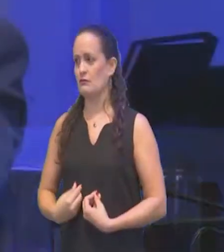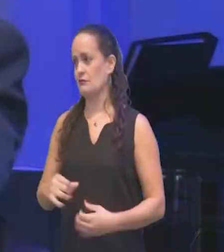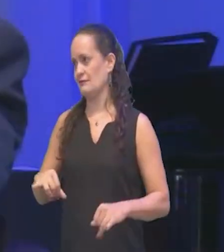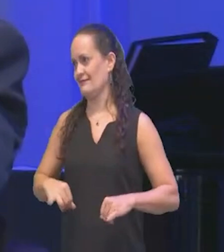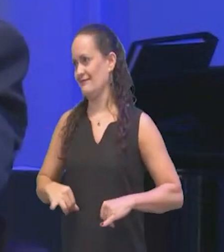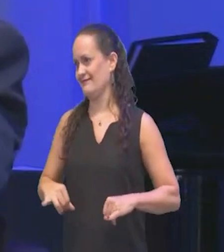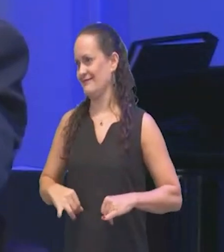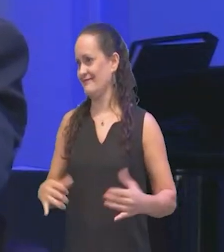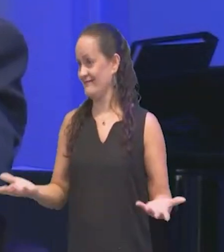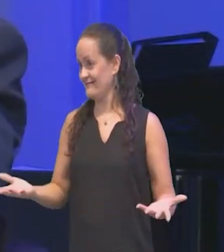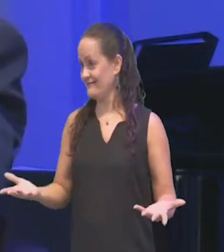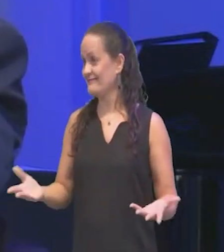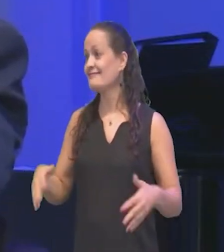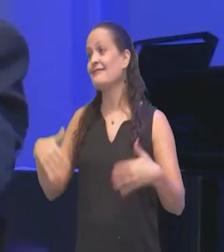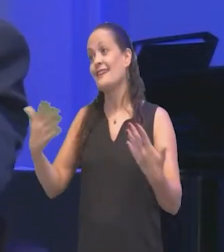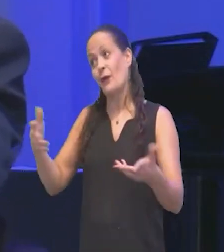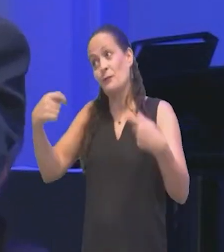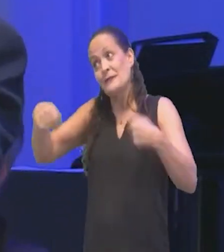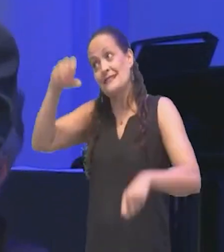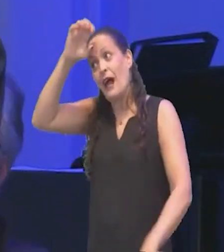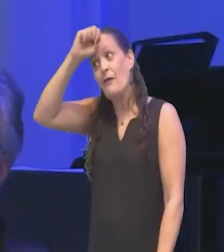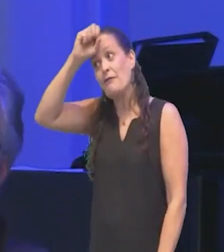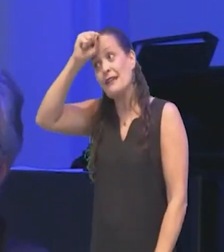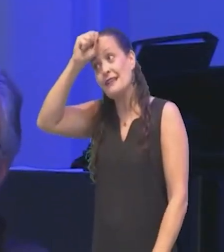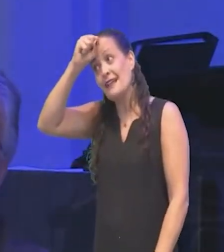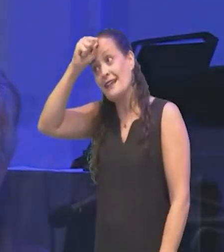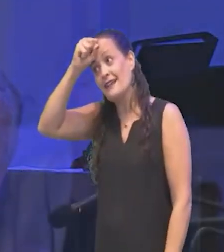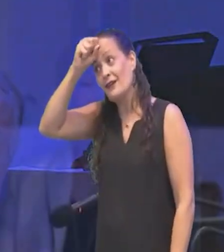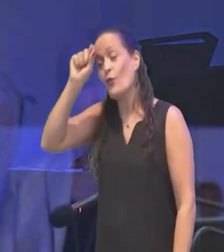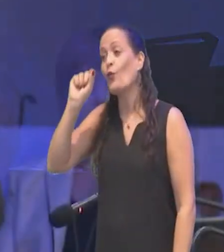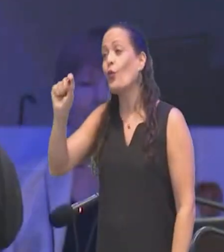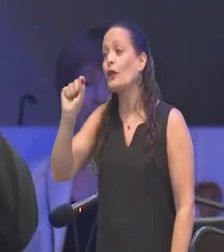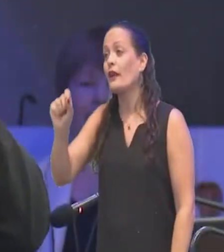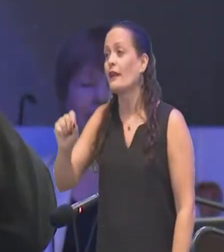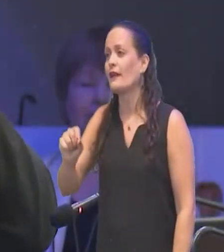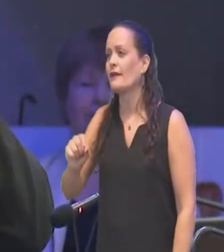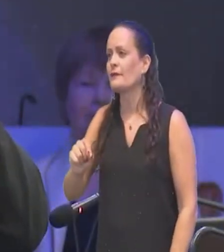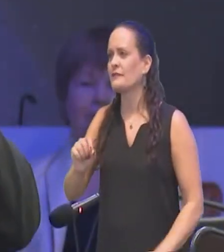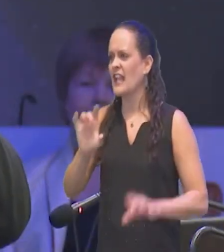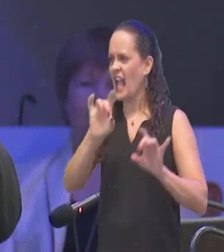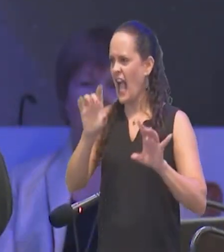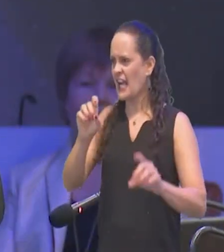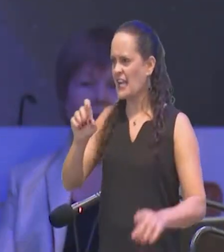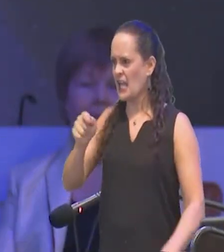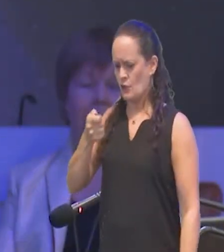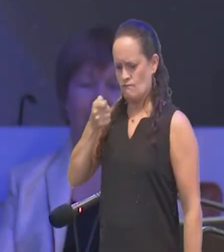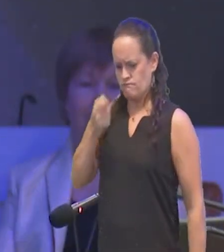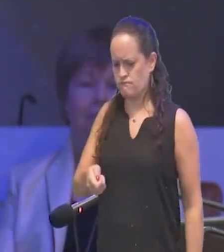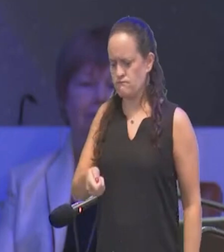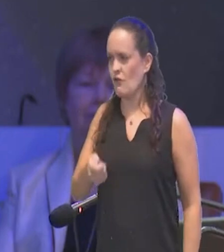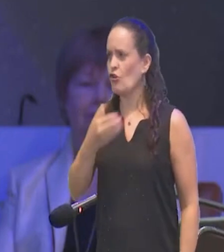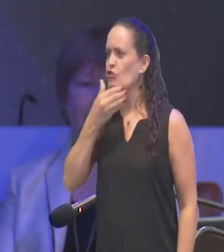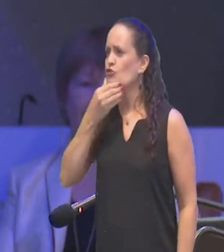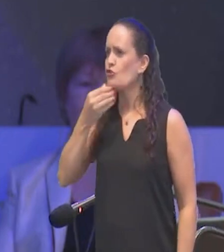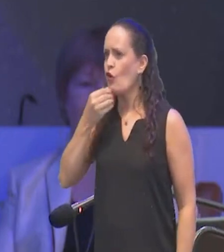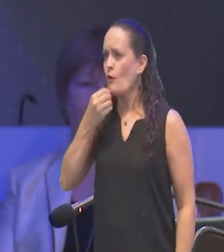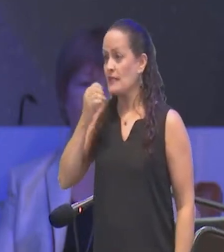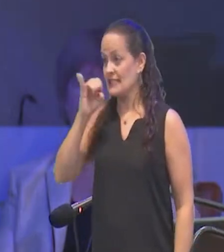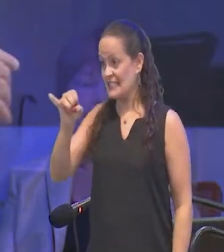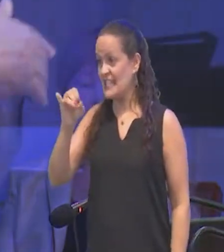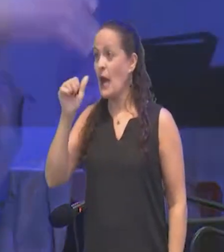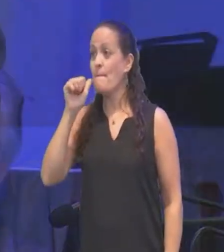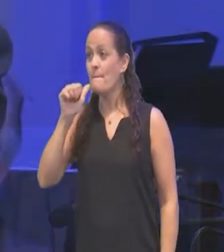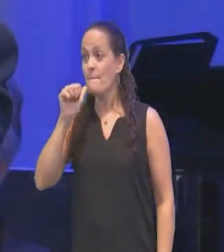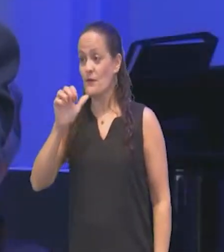nós aprendermos as lições, que ela diz assim: acaba a valentia de um homem quando a mulher que ele